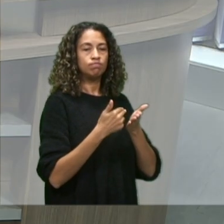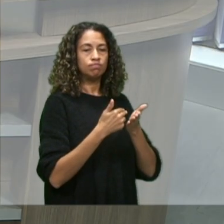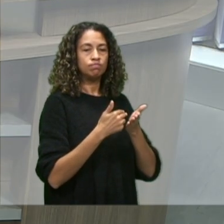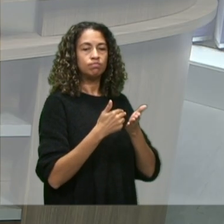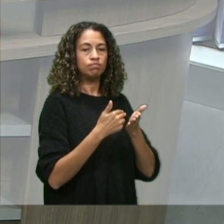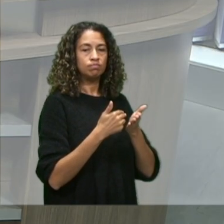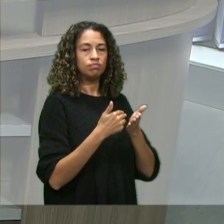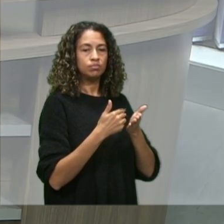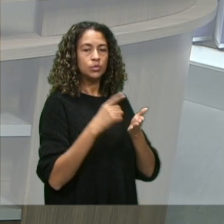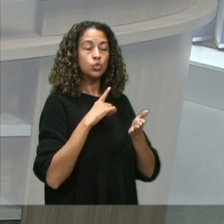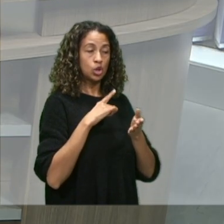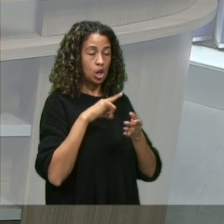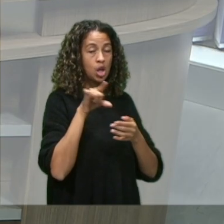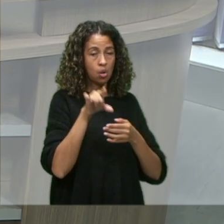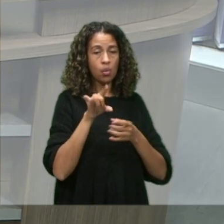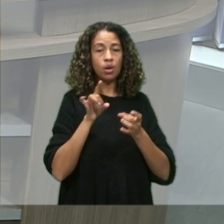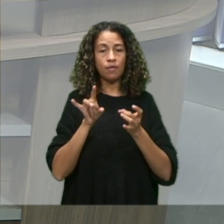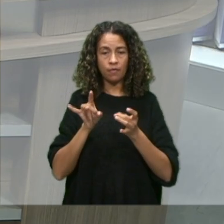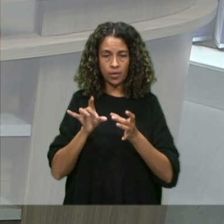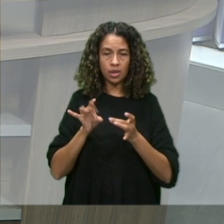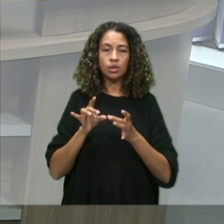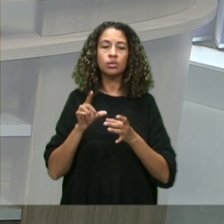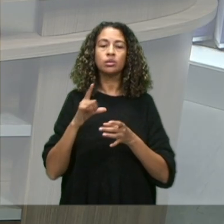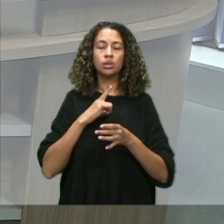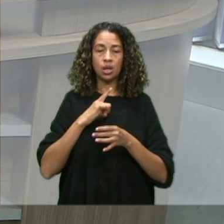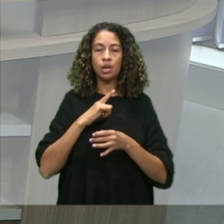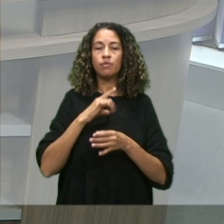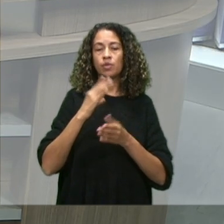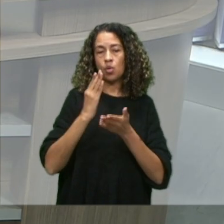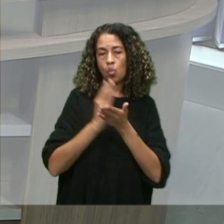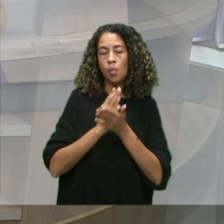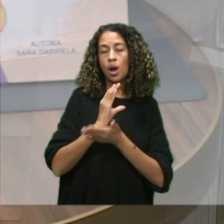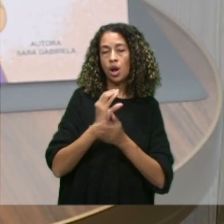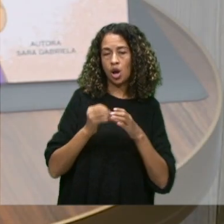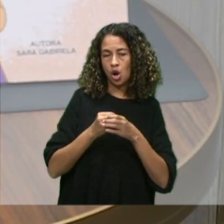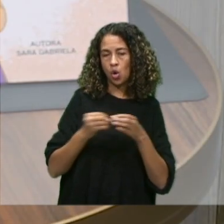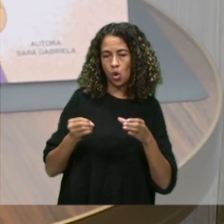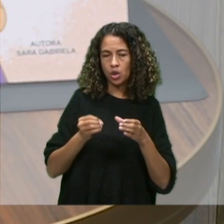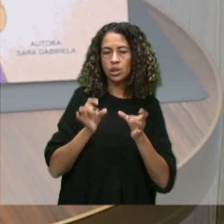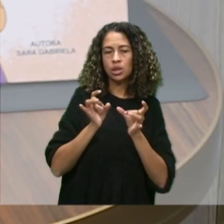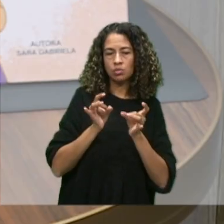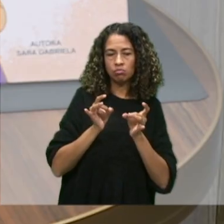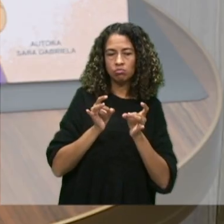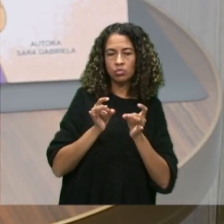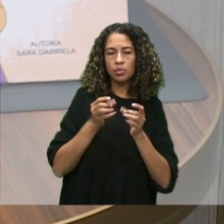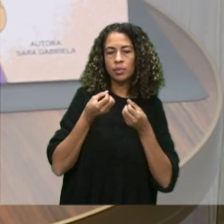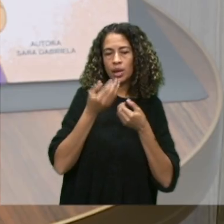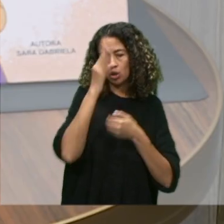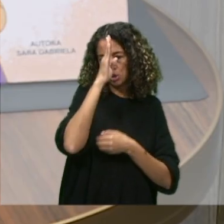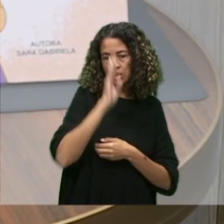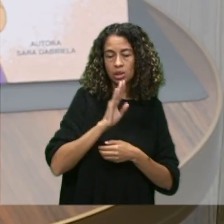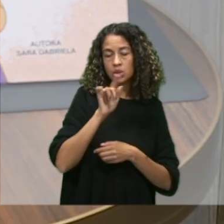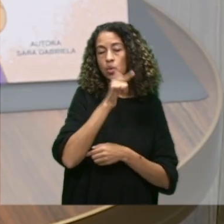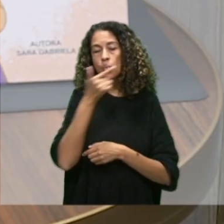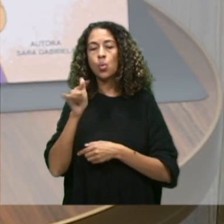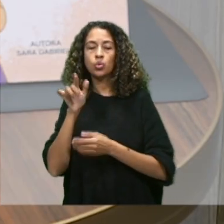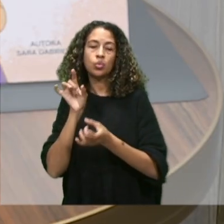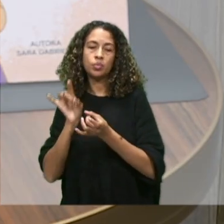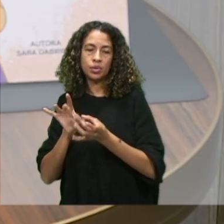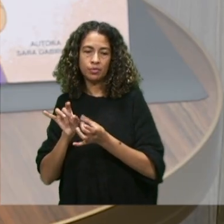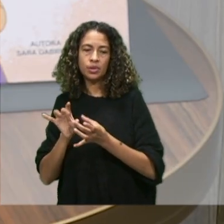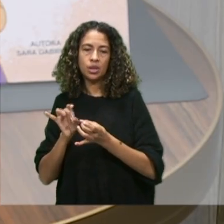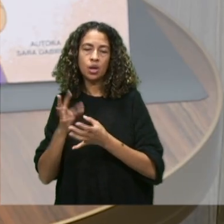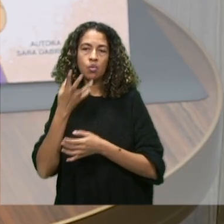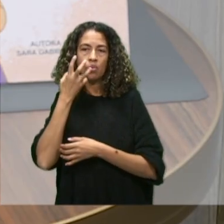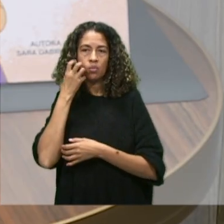tem venda? Teve todo o percentual de distribuição gratuita e tem o percentual de venda a preço de custo direto